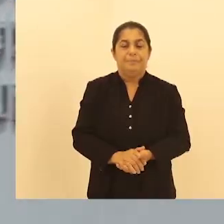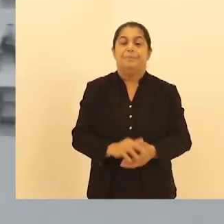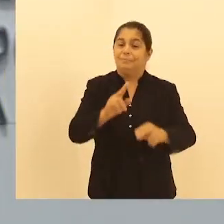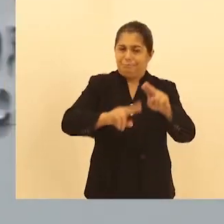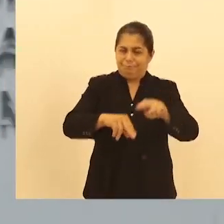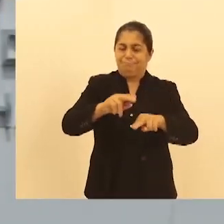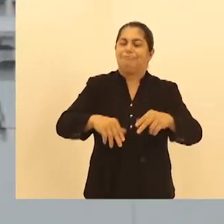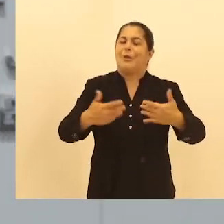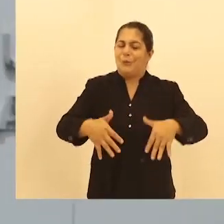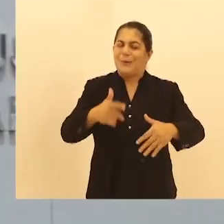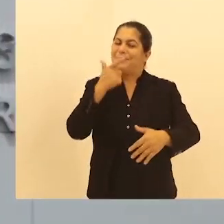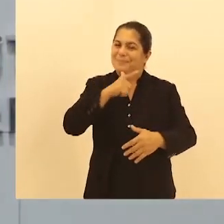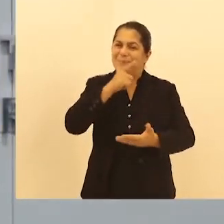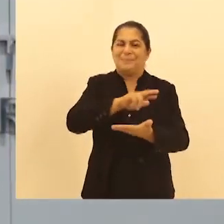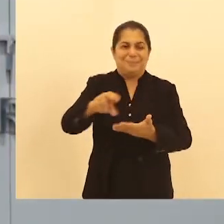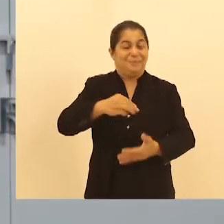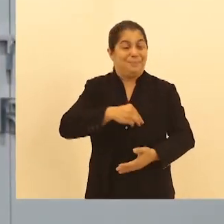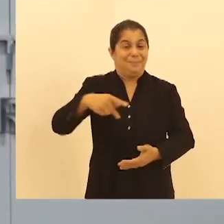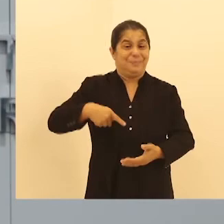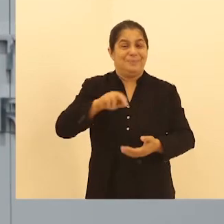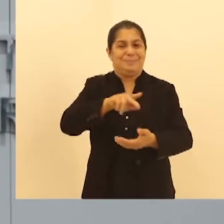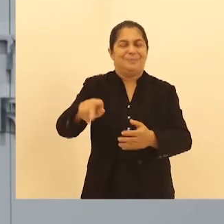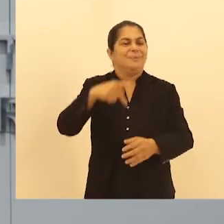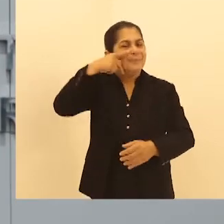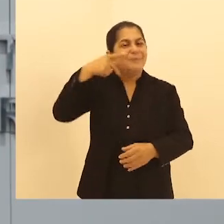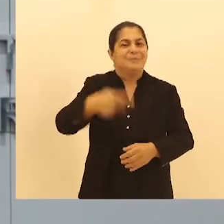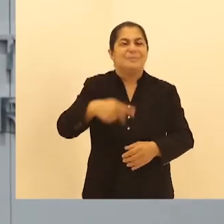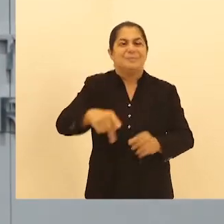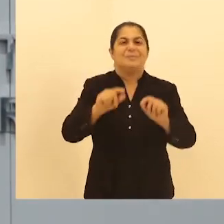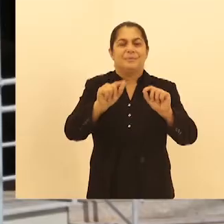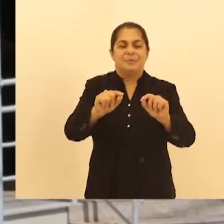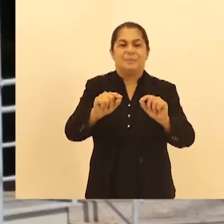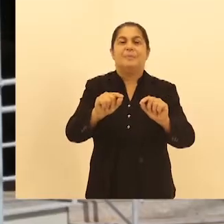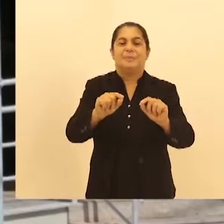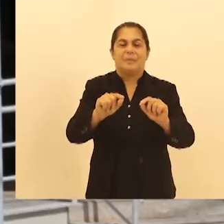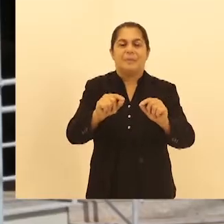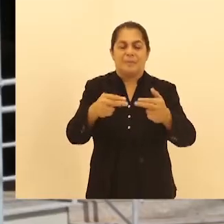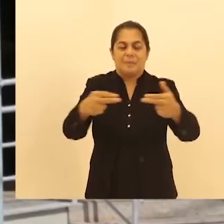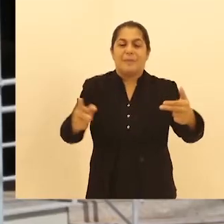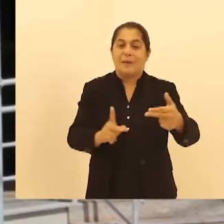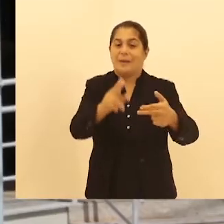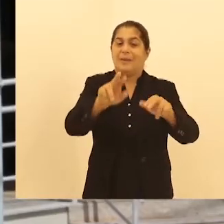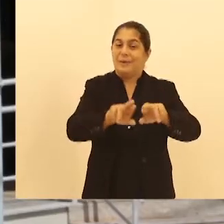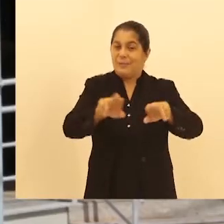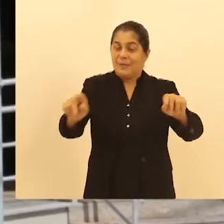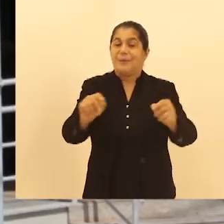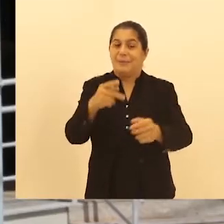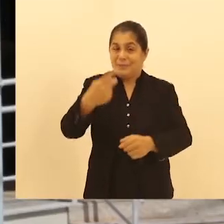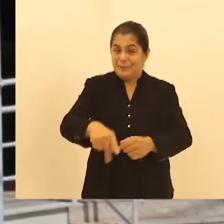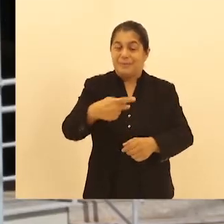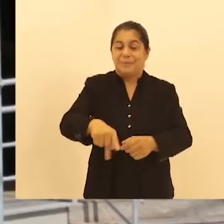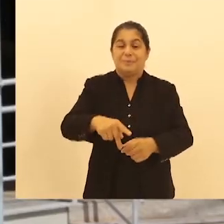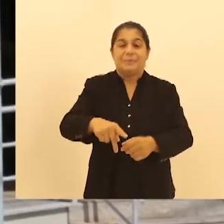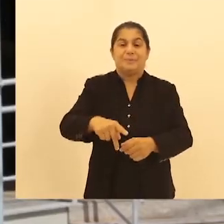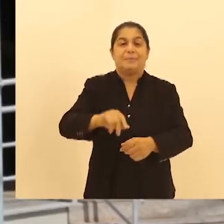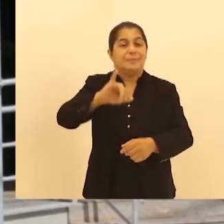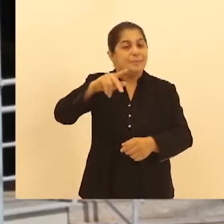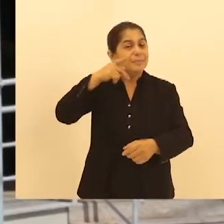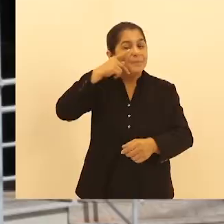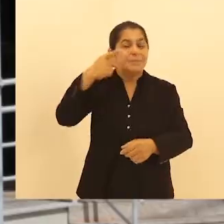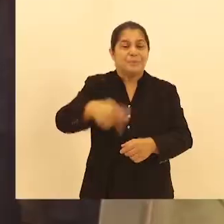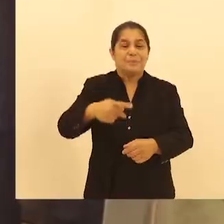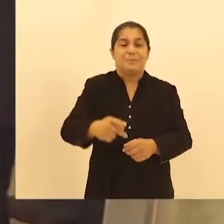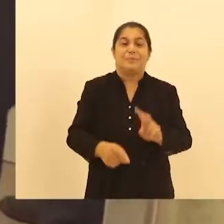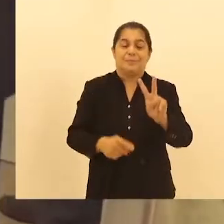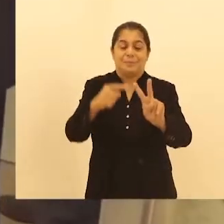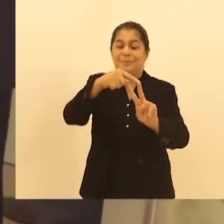junho foi um mês de grandes conquistas para o ministério público da paraíba é que foram inaugurados recentemente na capital paraibana